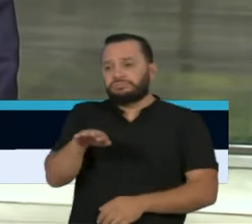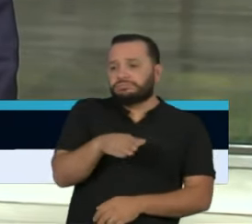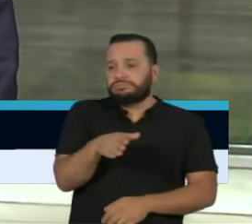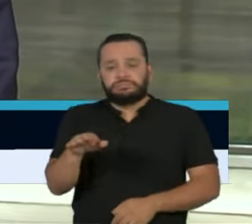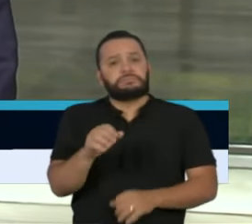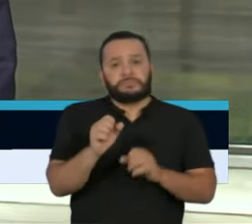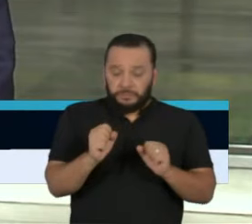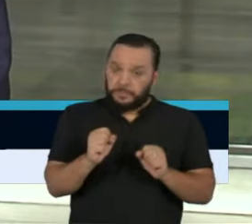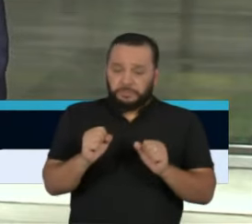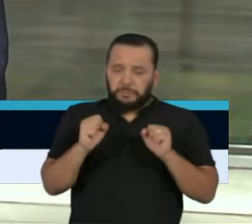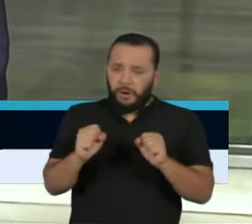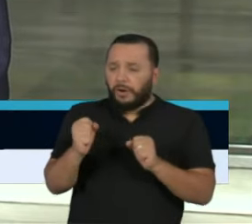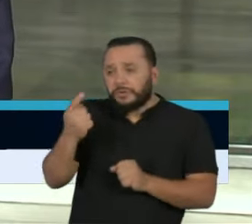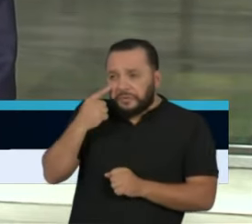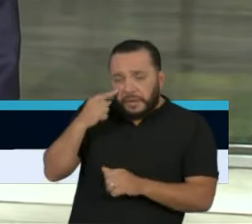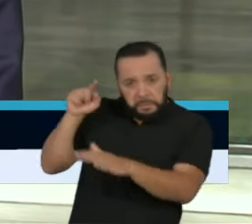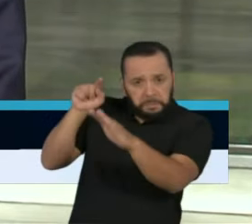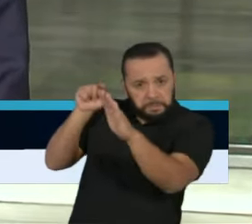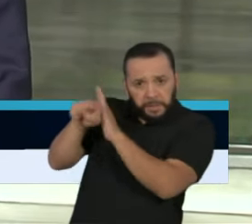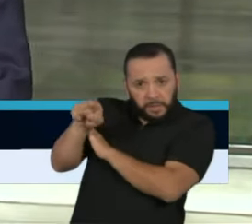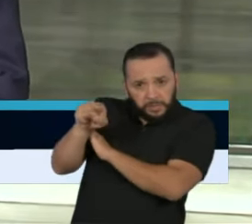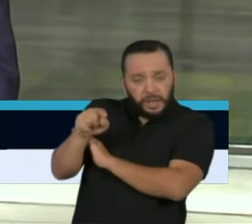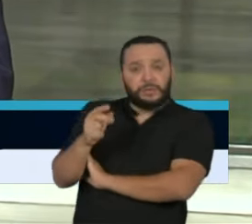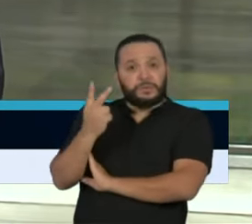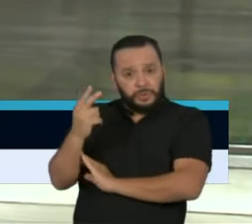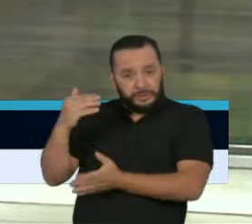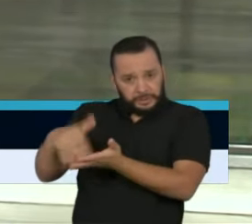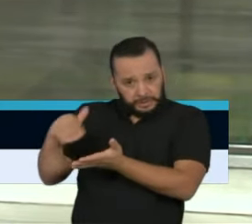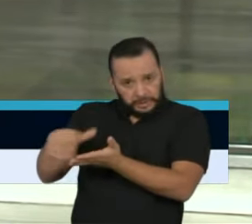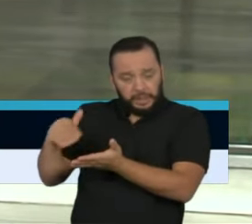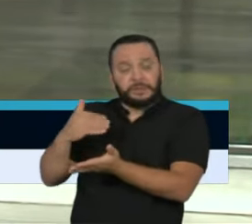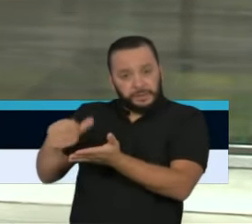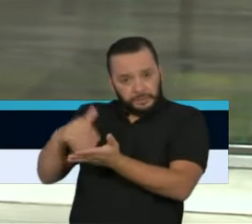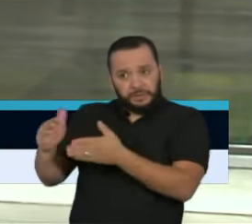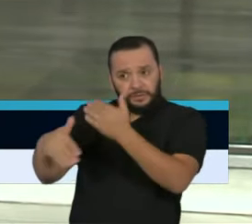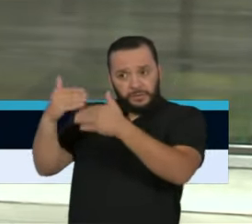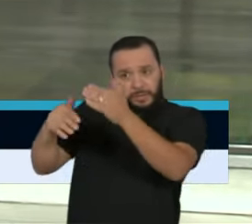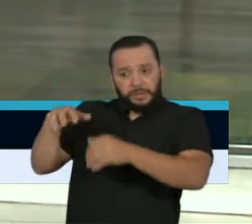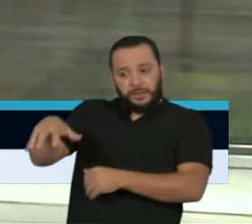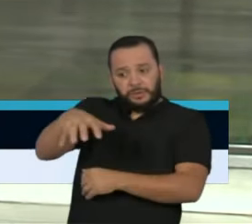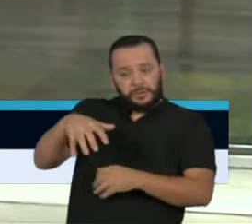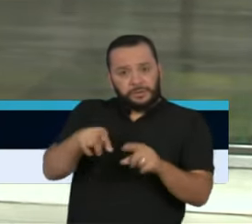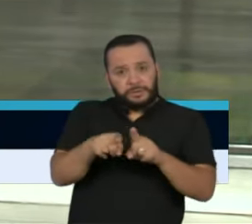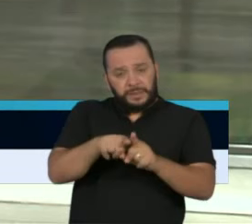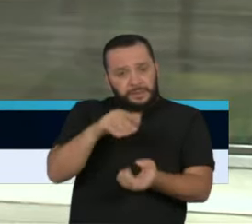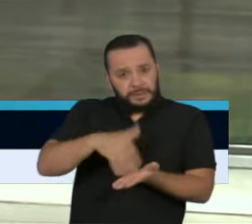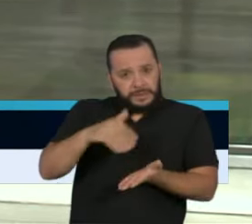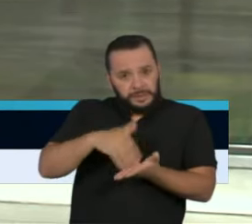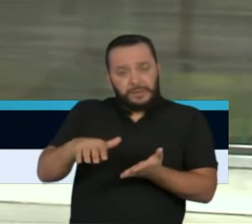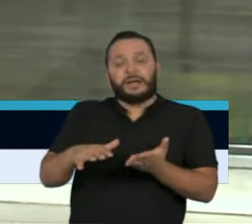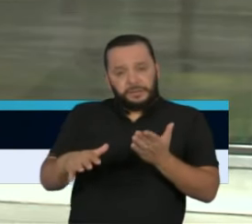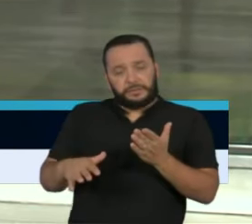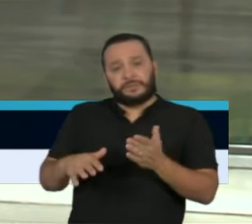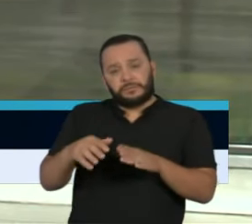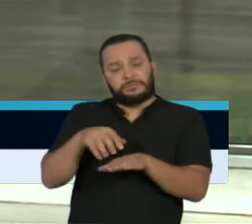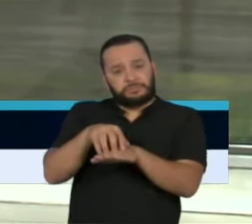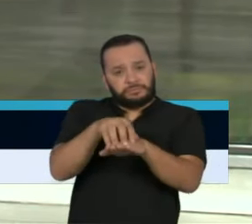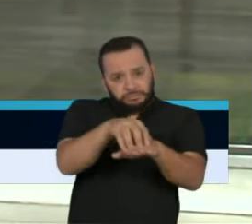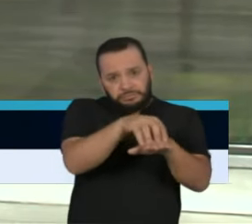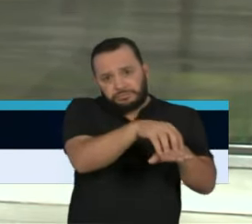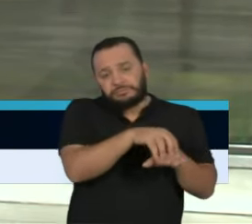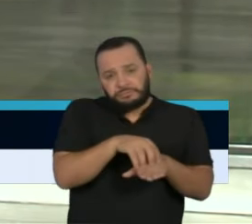podemos fazer uma nova checagem com os dois secretários, tanto o Desenvolvimento Regional quanto com o secretário de